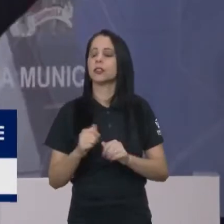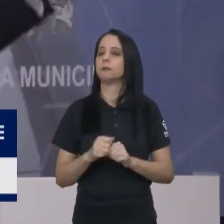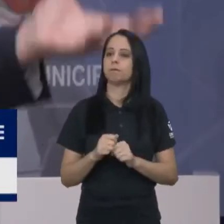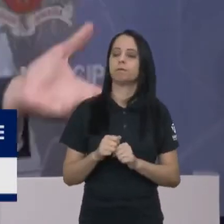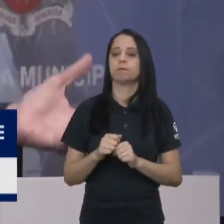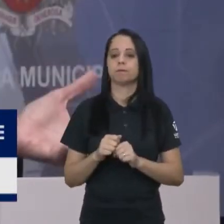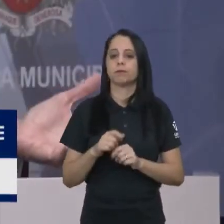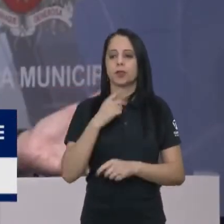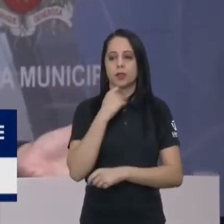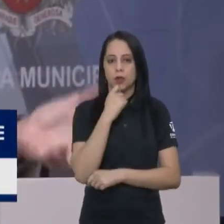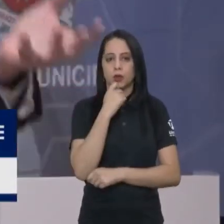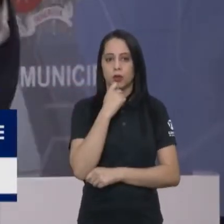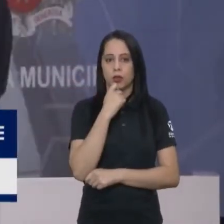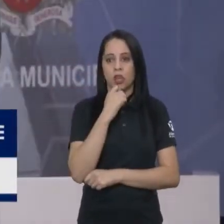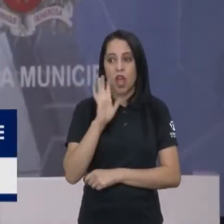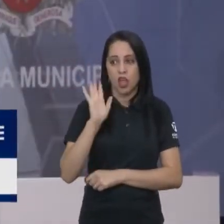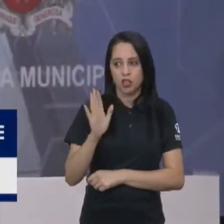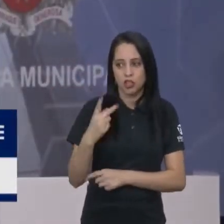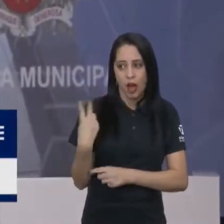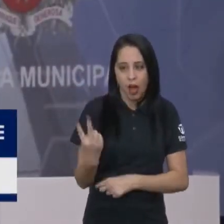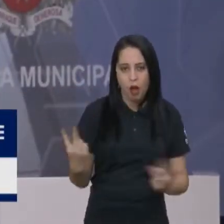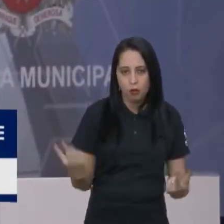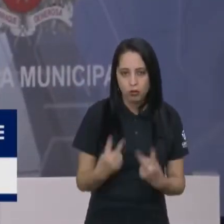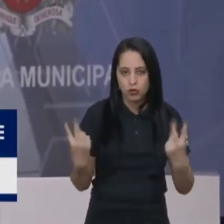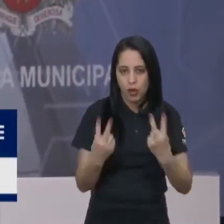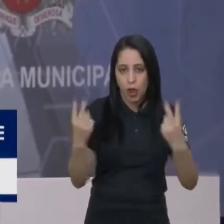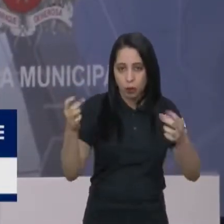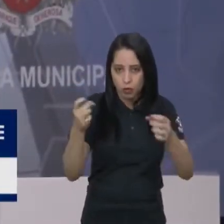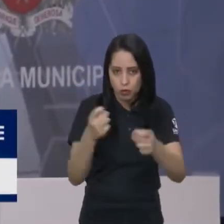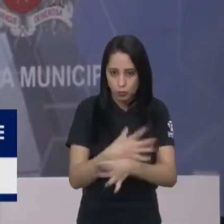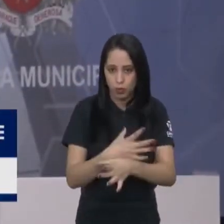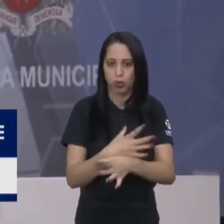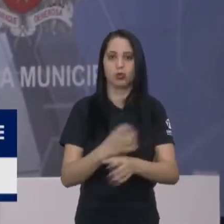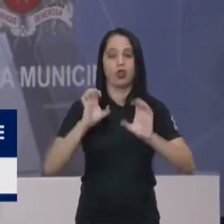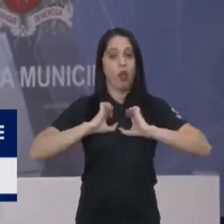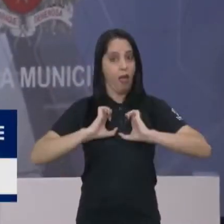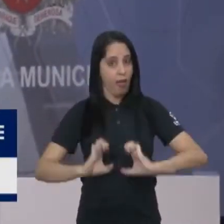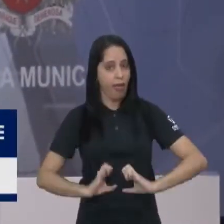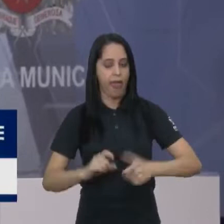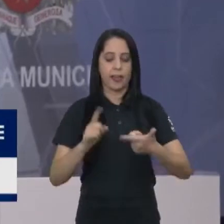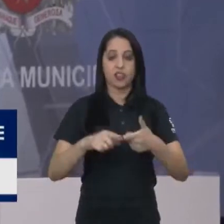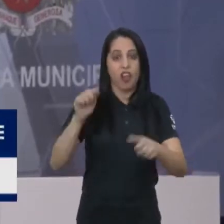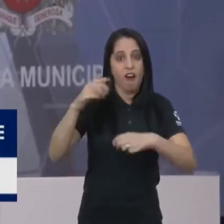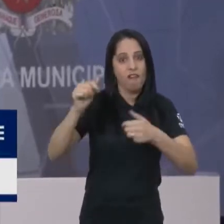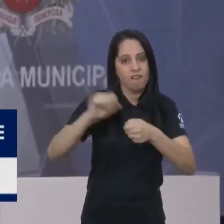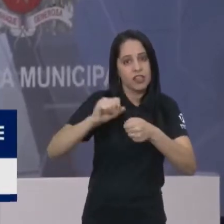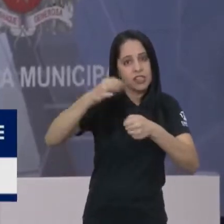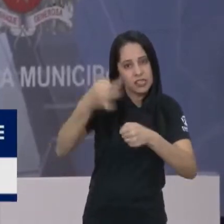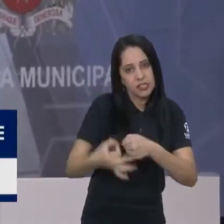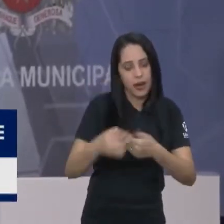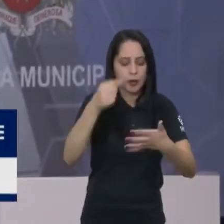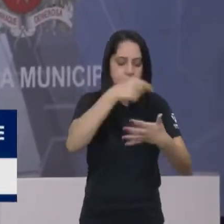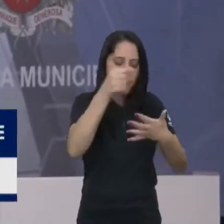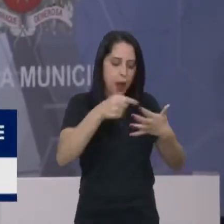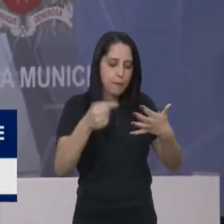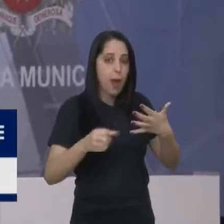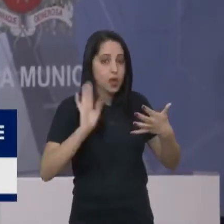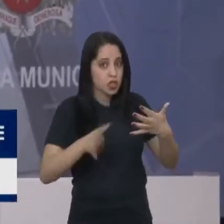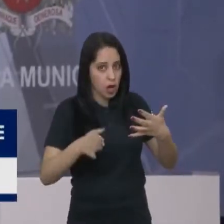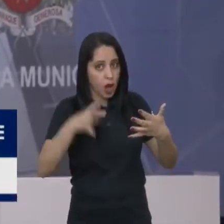Emanuel, os valores estão implantados, nós sabemos aqui todas as questões importantes, ética, fazer as coisas direito e tudo mais, mas espera aí, não é só isso, nós temos que